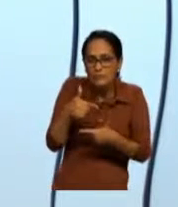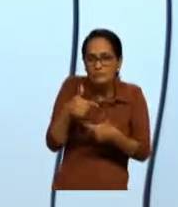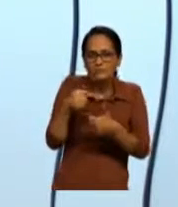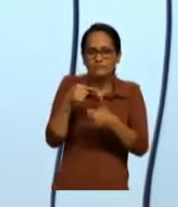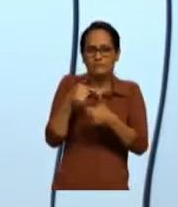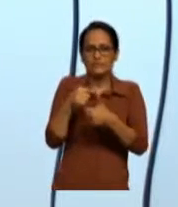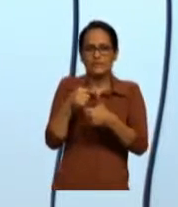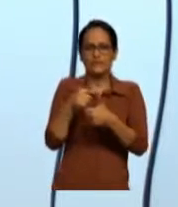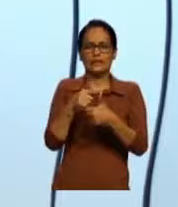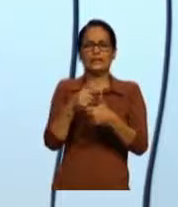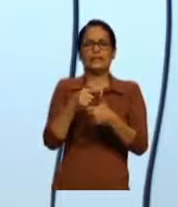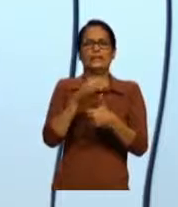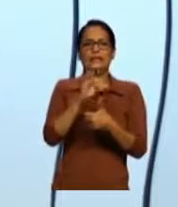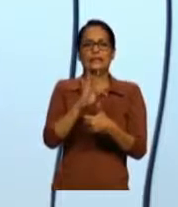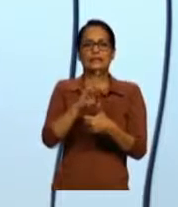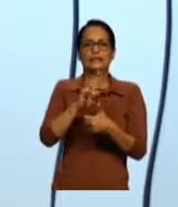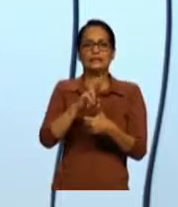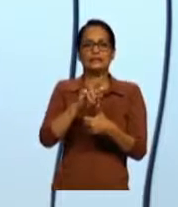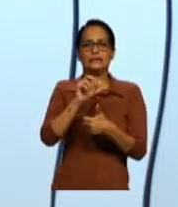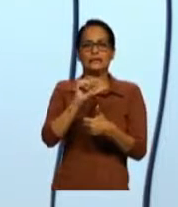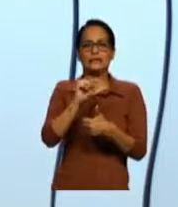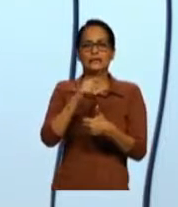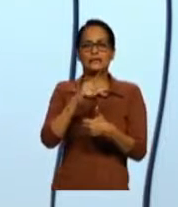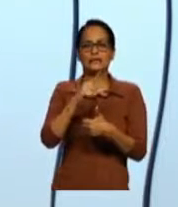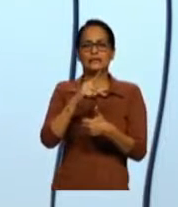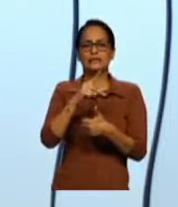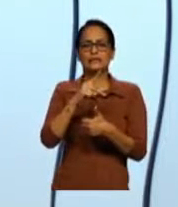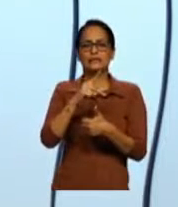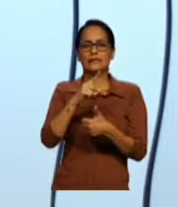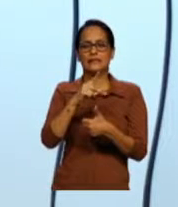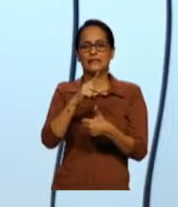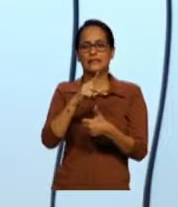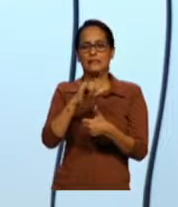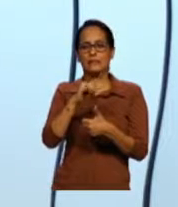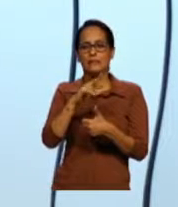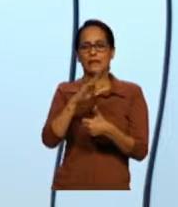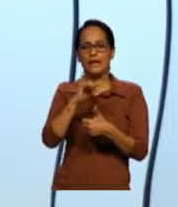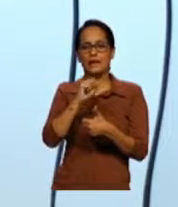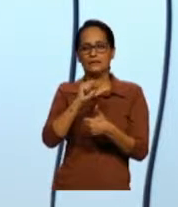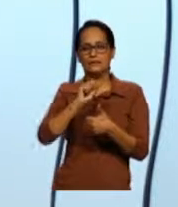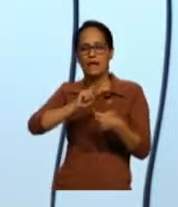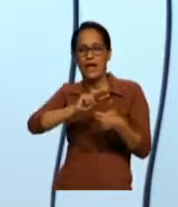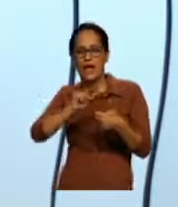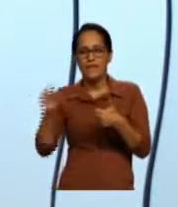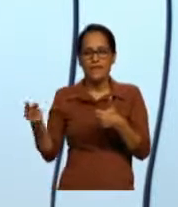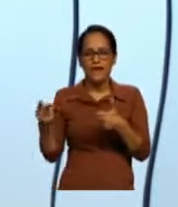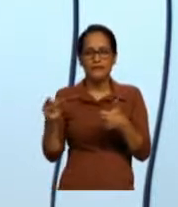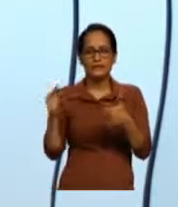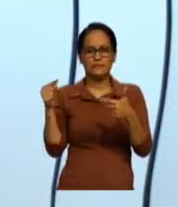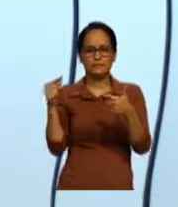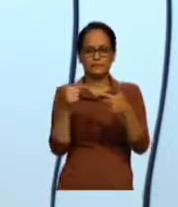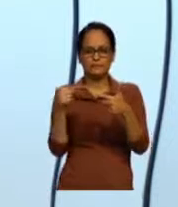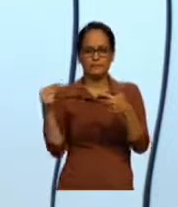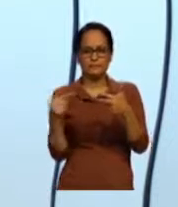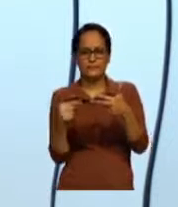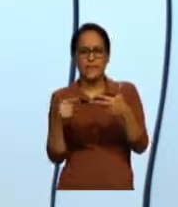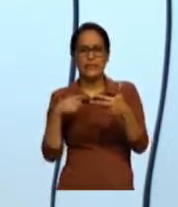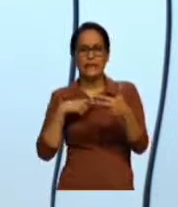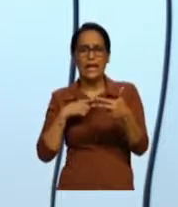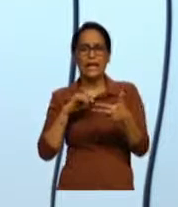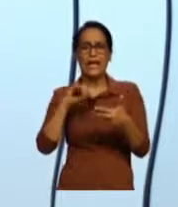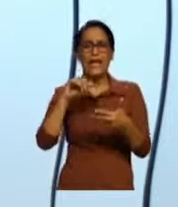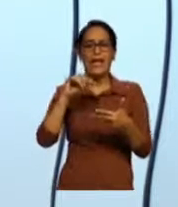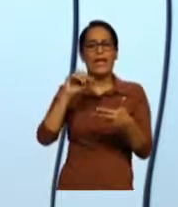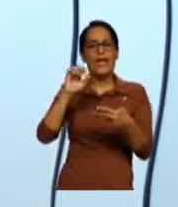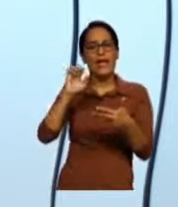reversa, a protease e a integrase. São essas 3 enzimas